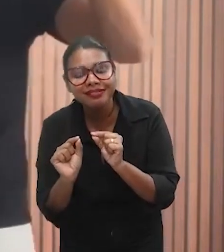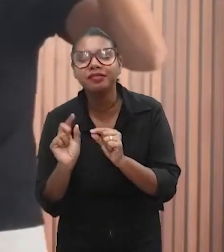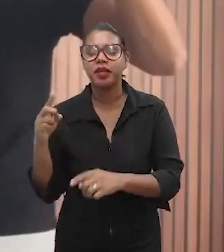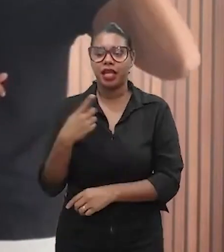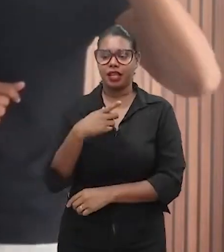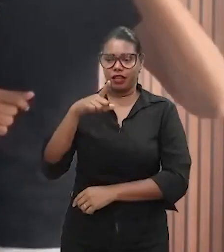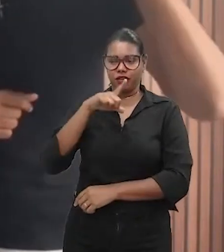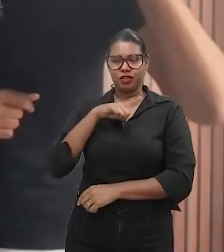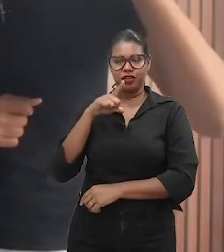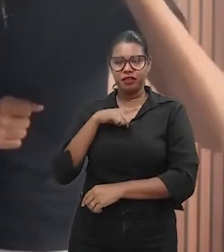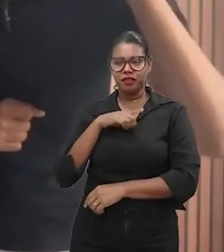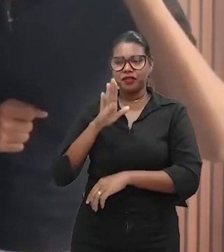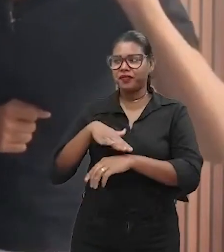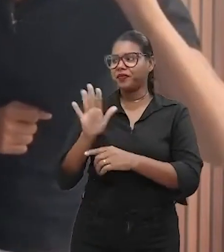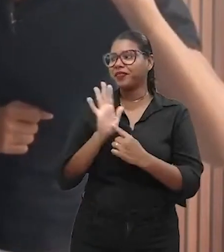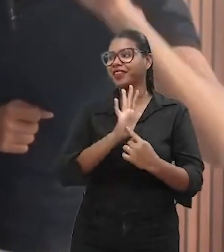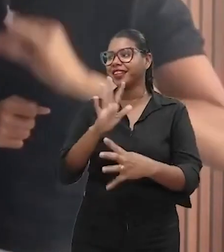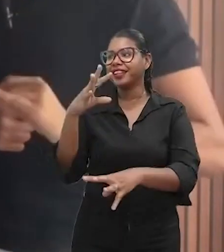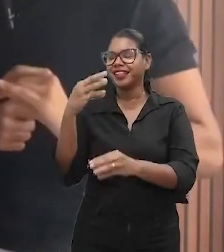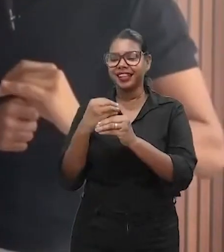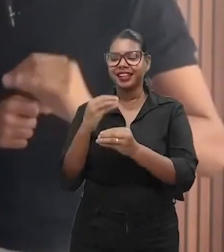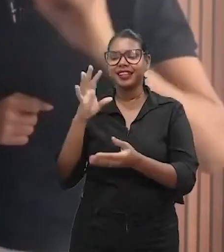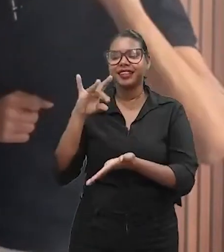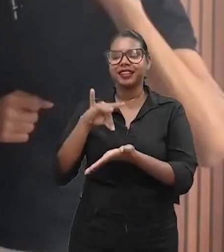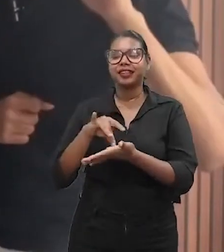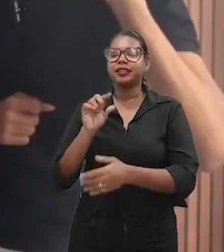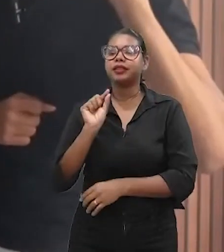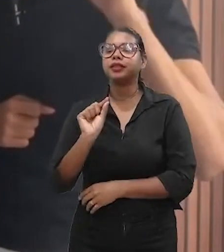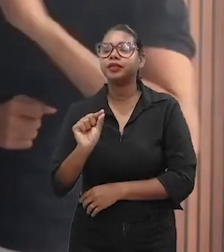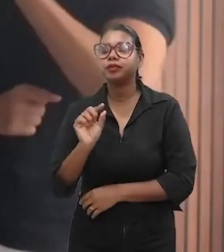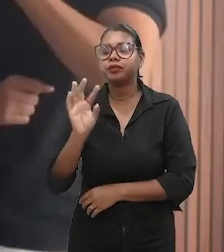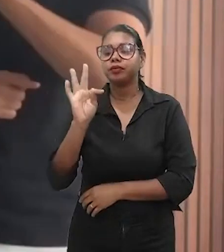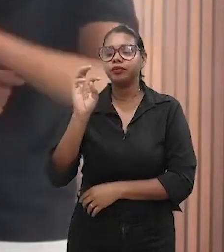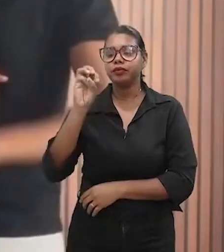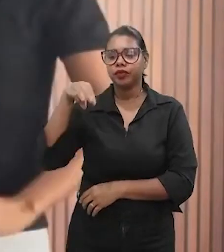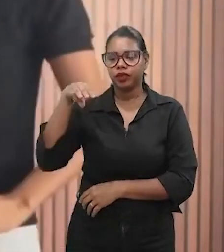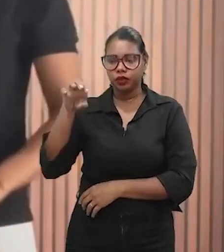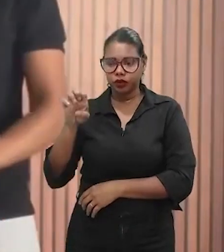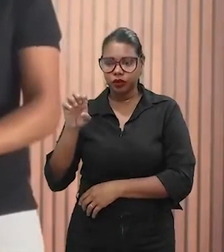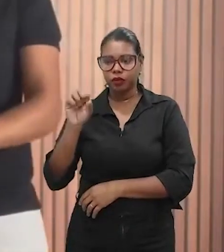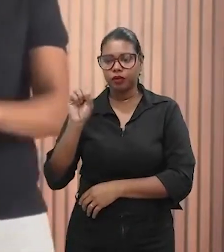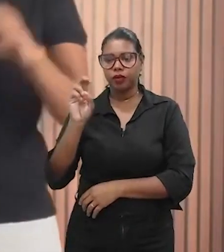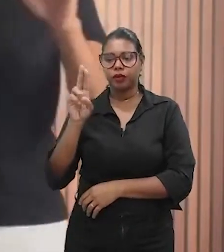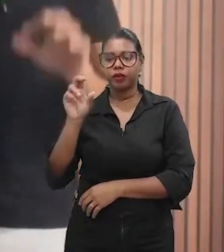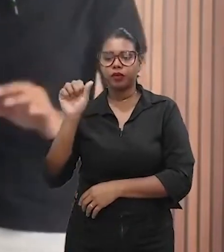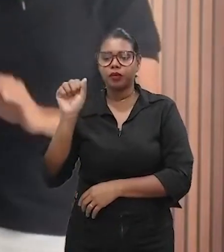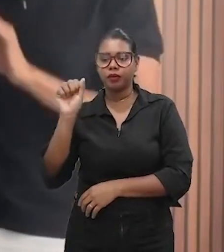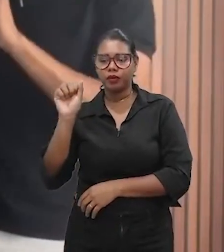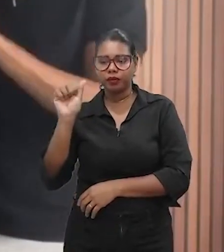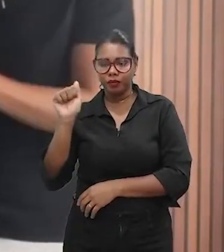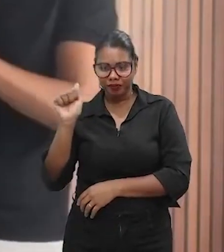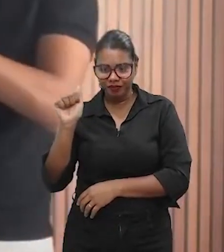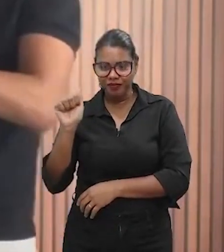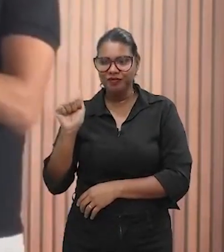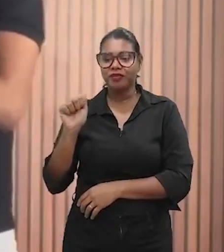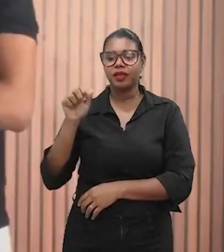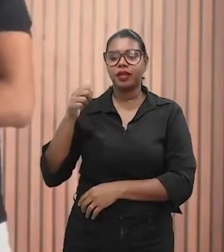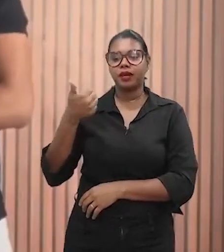Nós tivemos nada mais, nada menos do que Tomé de Souza. Tomé de Souza lá